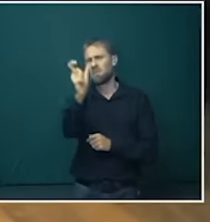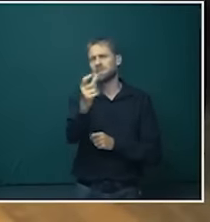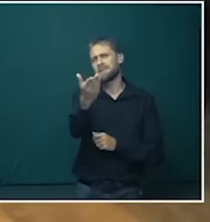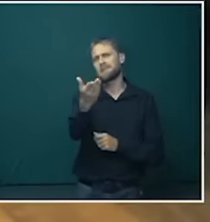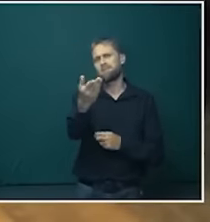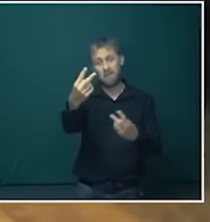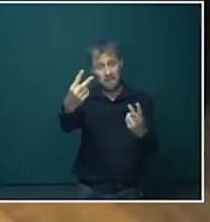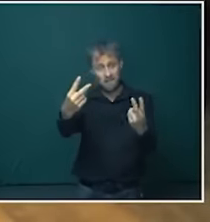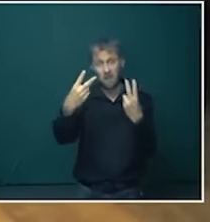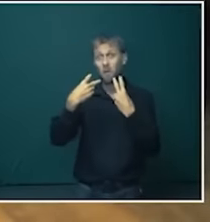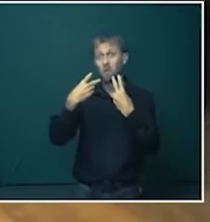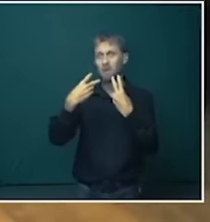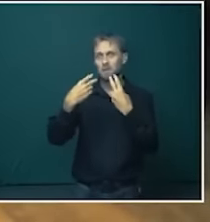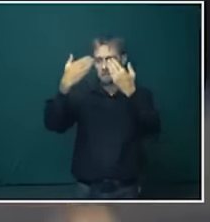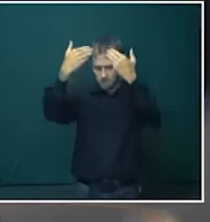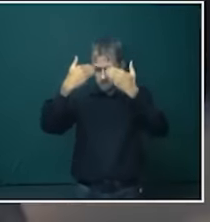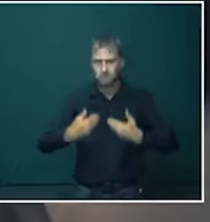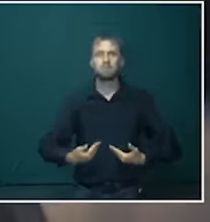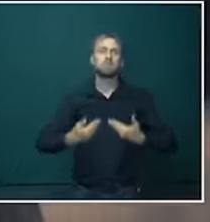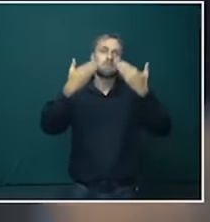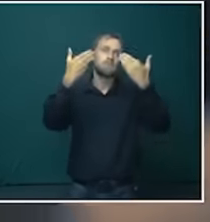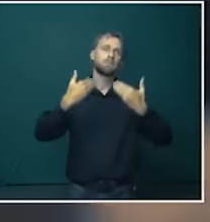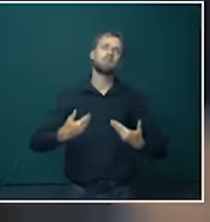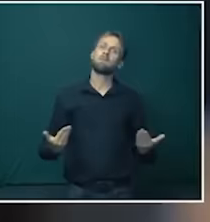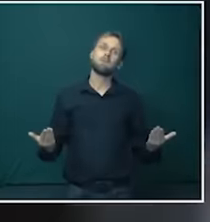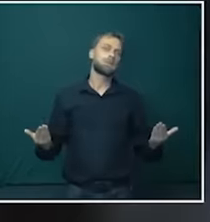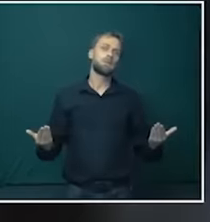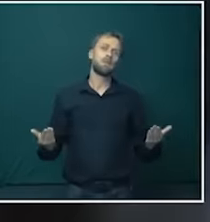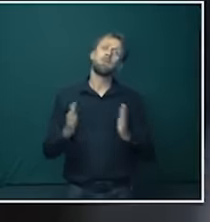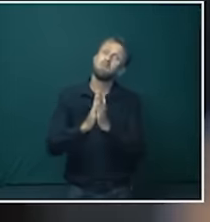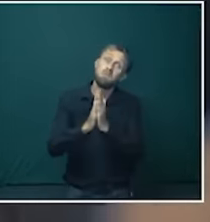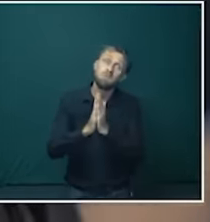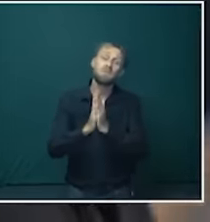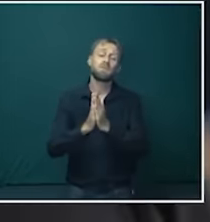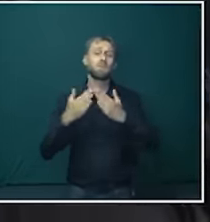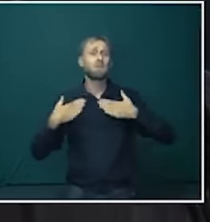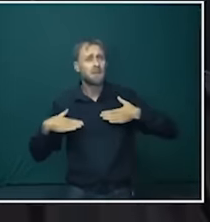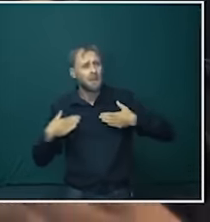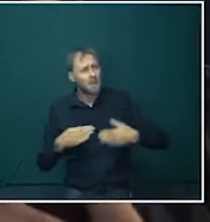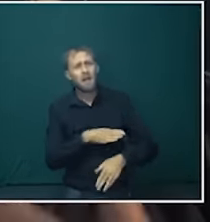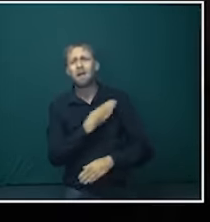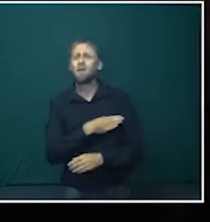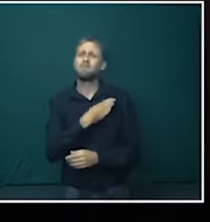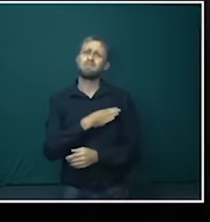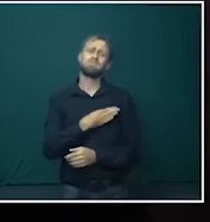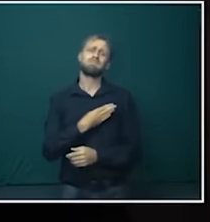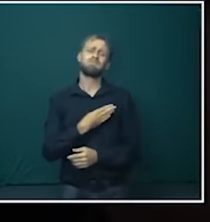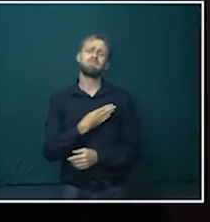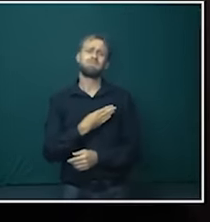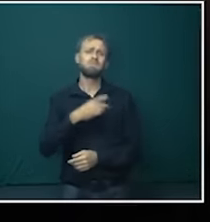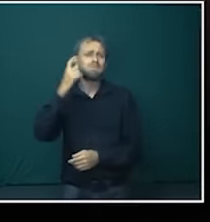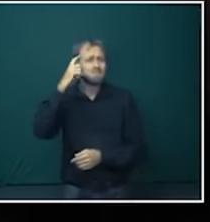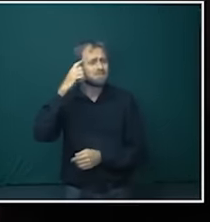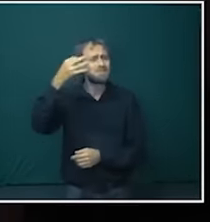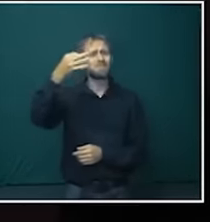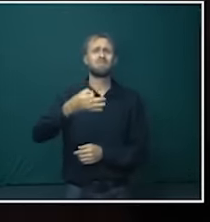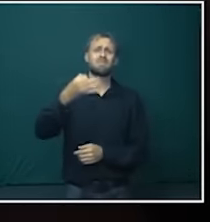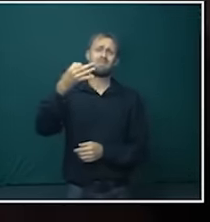do salto e olhava pro alto que tá na sua frente. Jogar com água fria nesse coração de cabeça